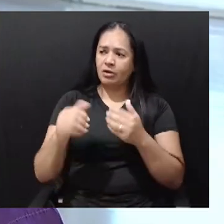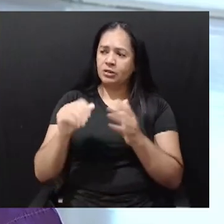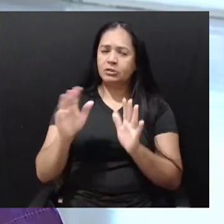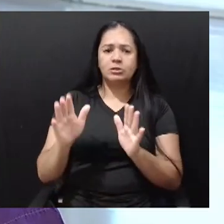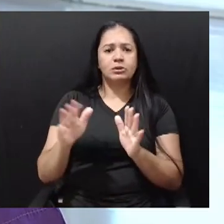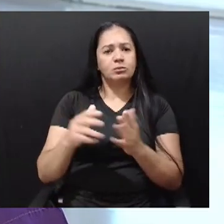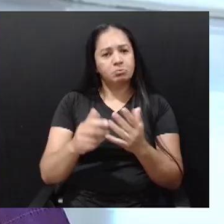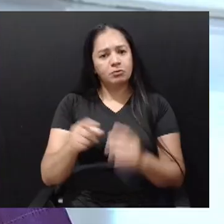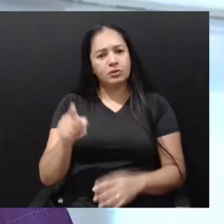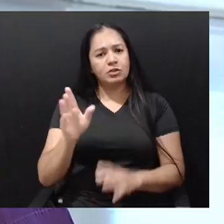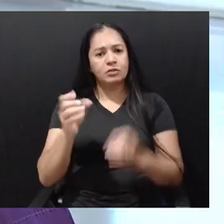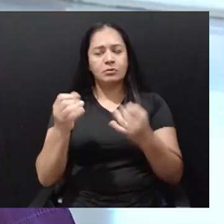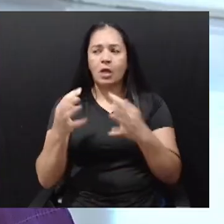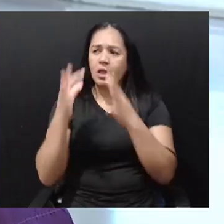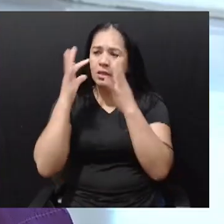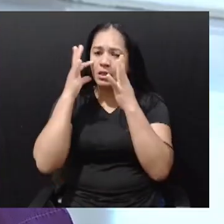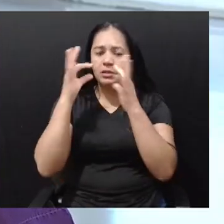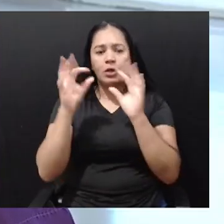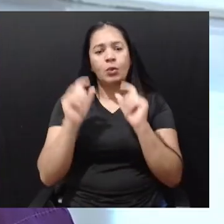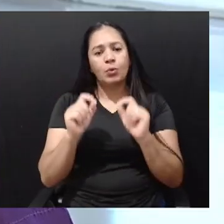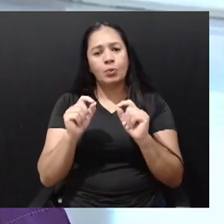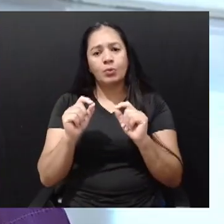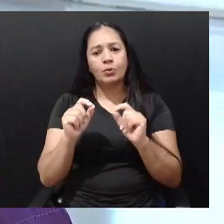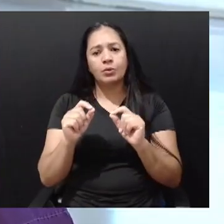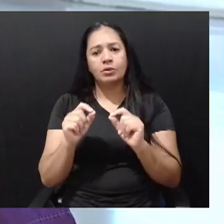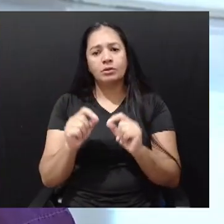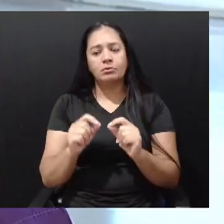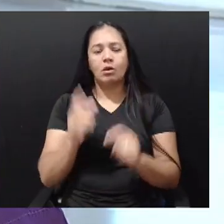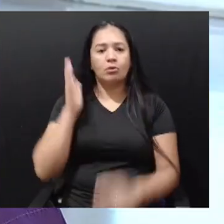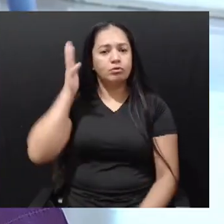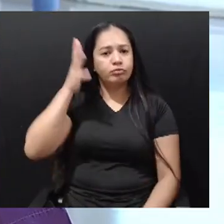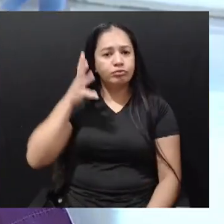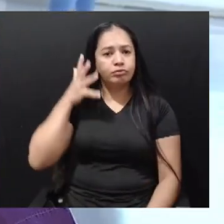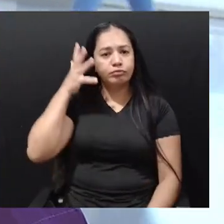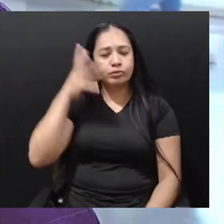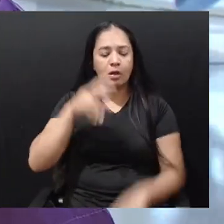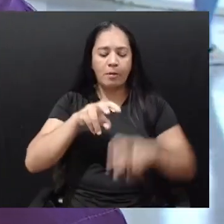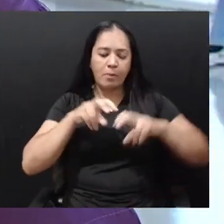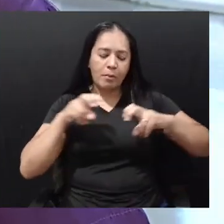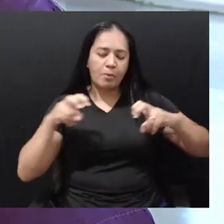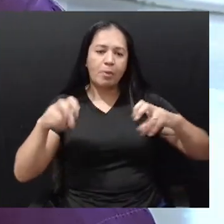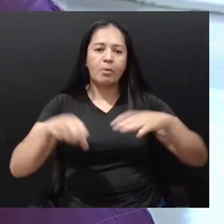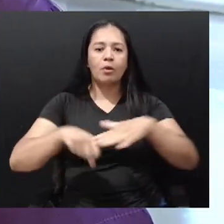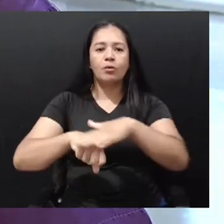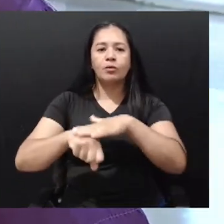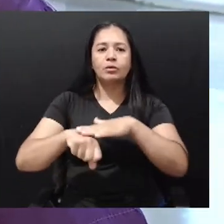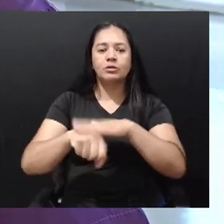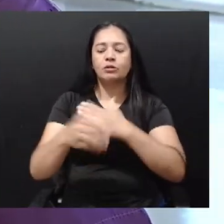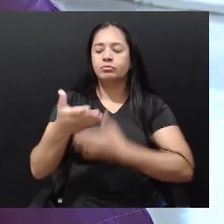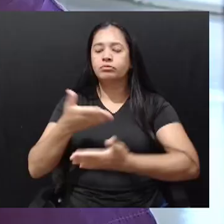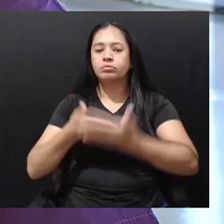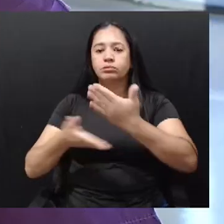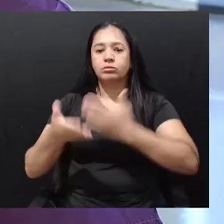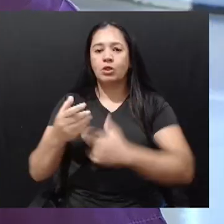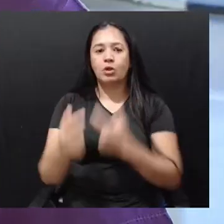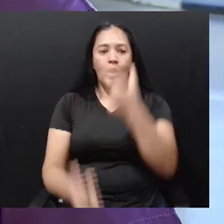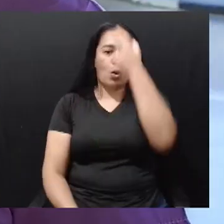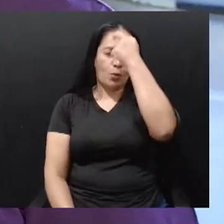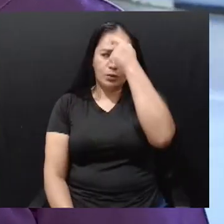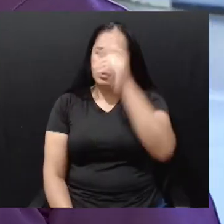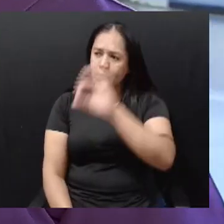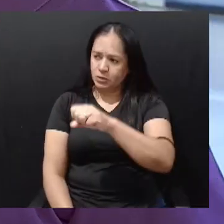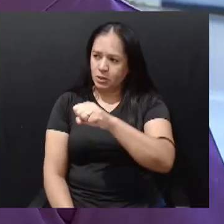chama atenção é que também palestras, rodas de conversa, essa questão que envolve a conscientização, né, André? Sim, sim.